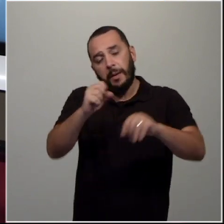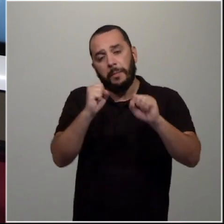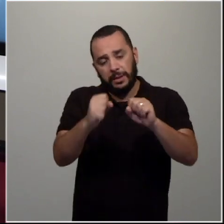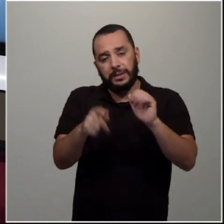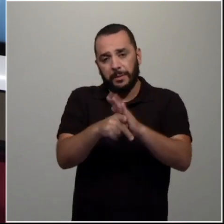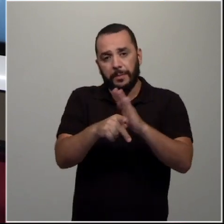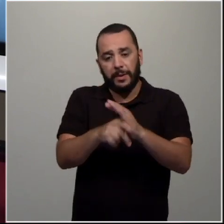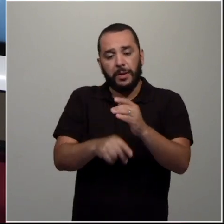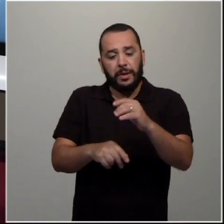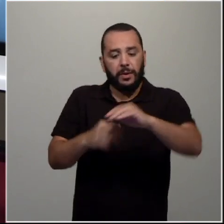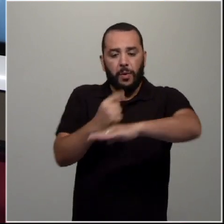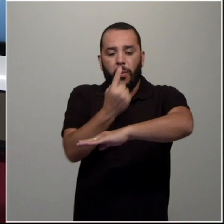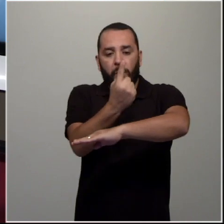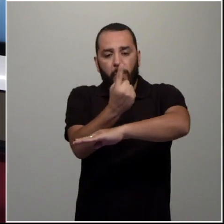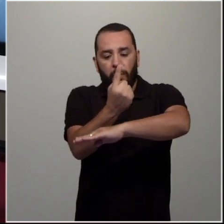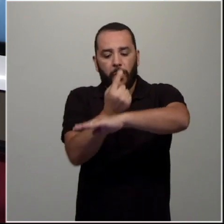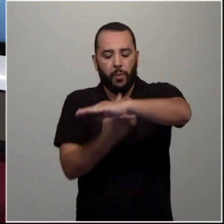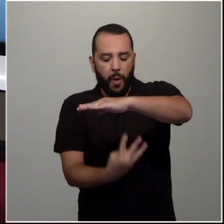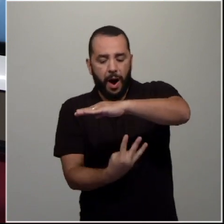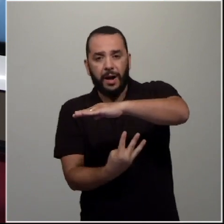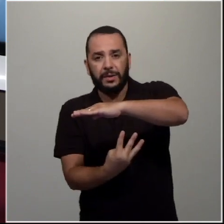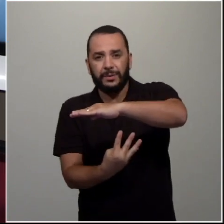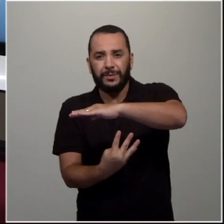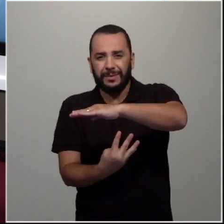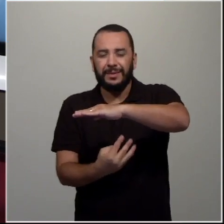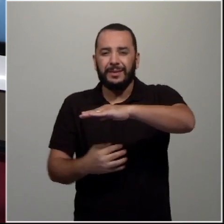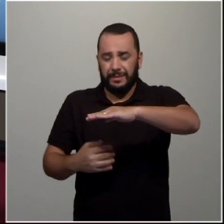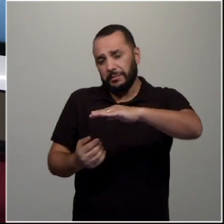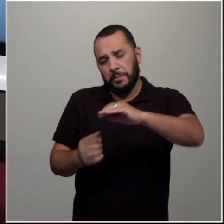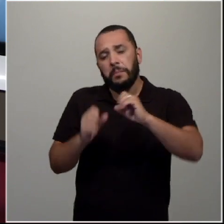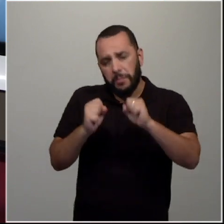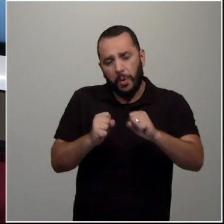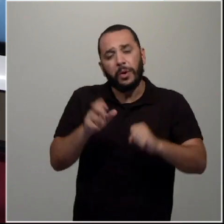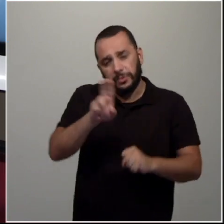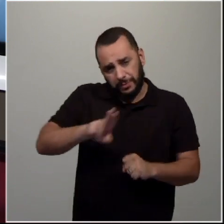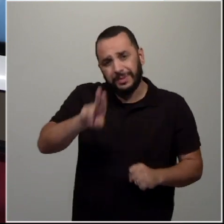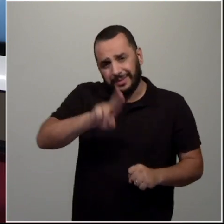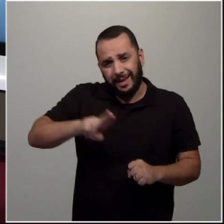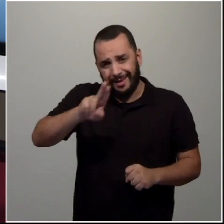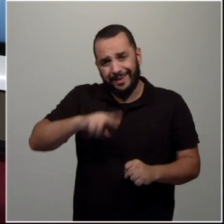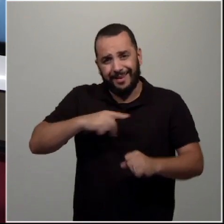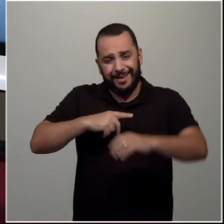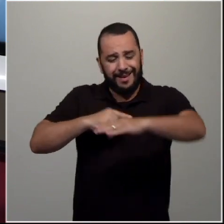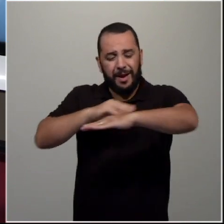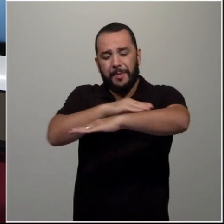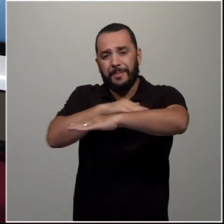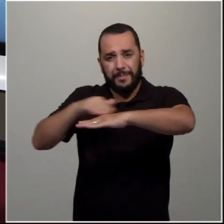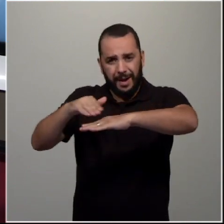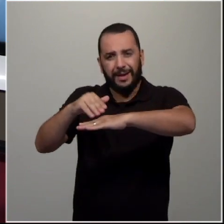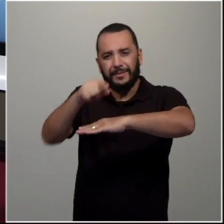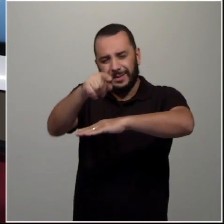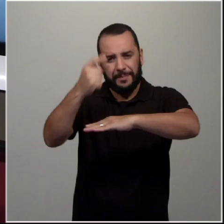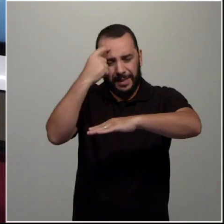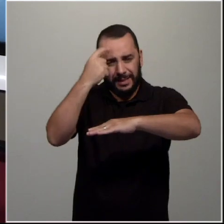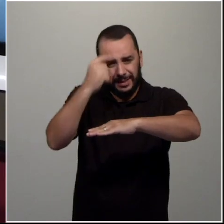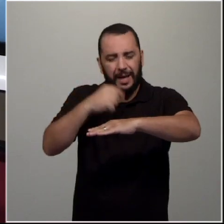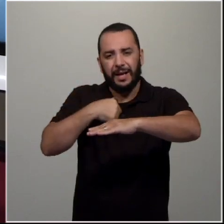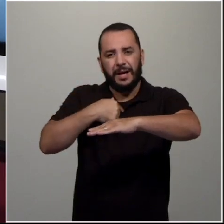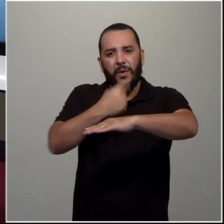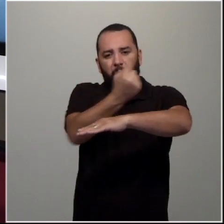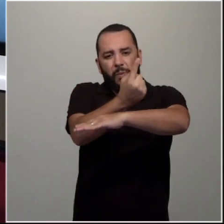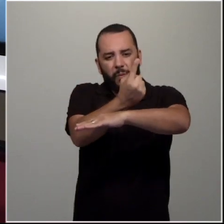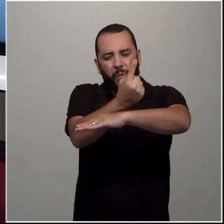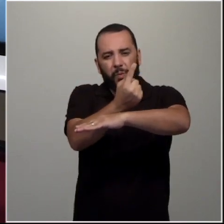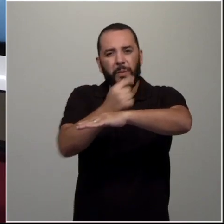a gente pode usar as barrinhas mesmo que elas não representem necessariamente o número que a gente precisa pensar em metade de um metade do